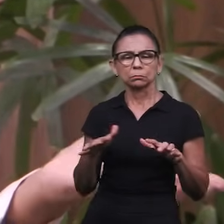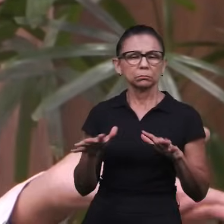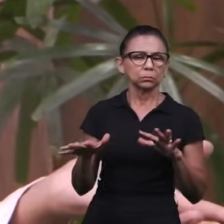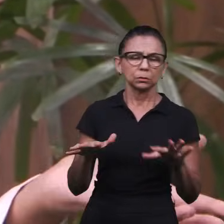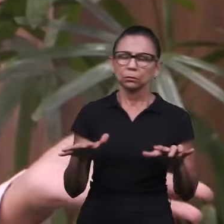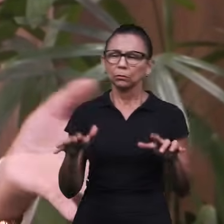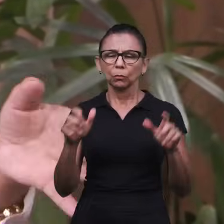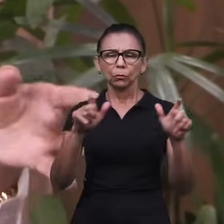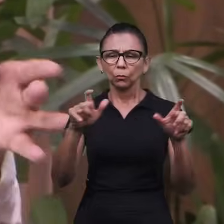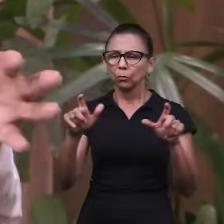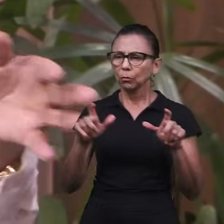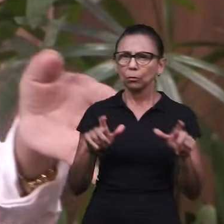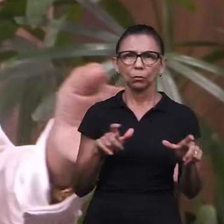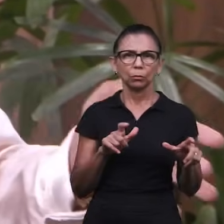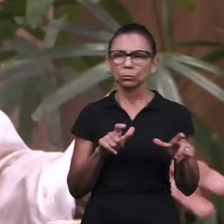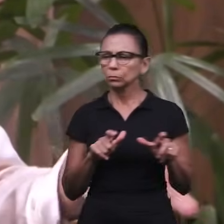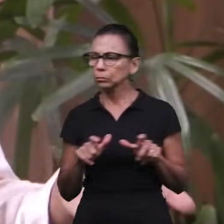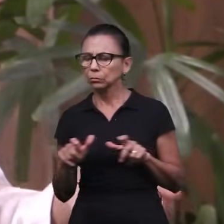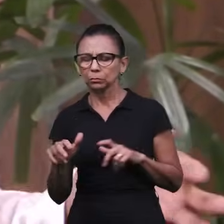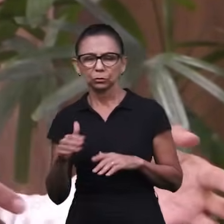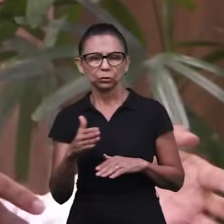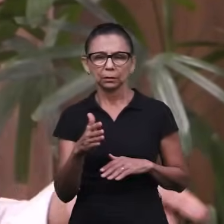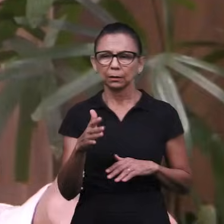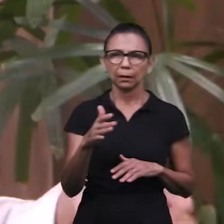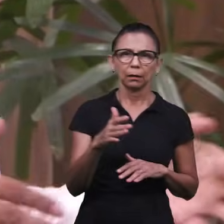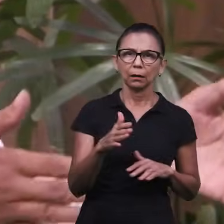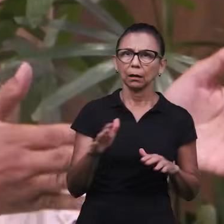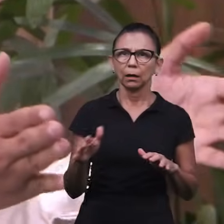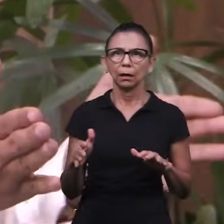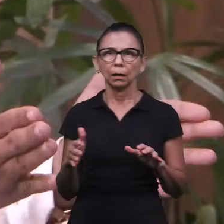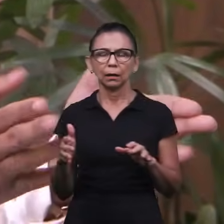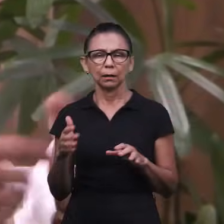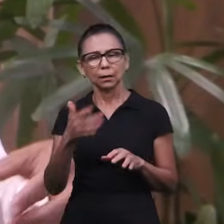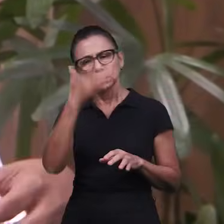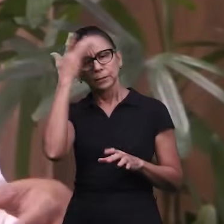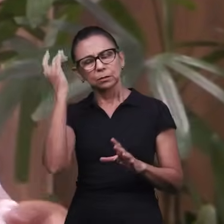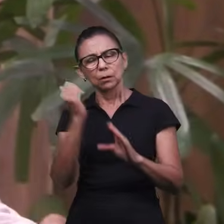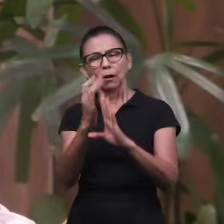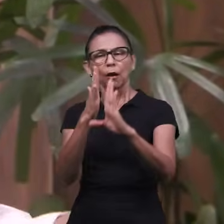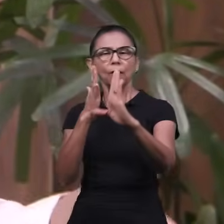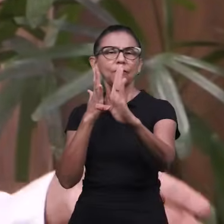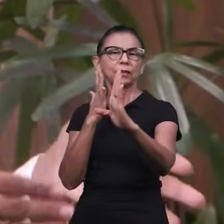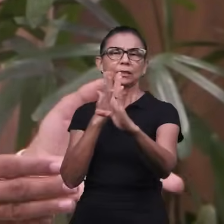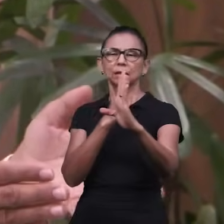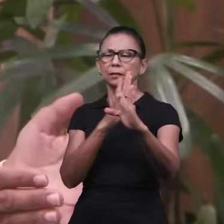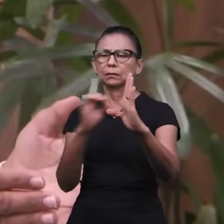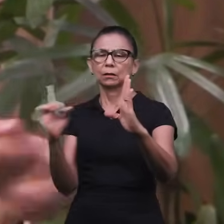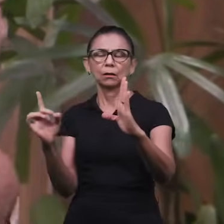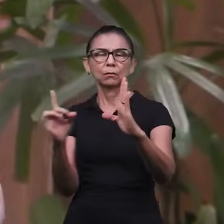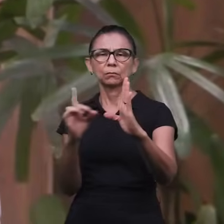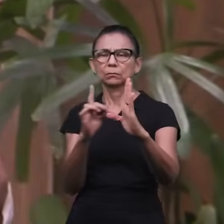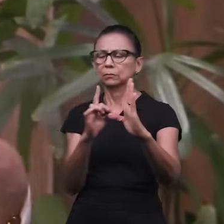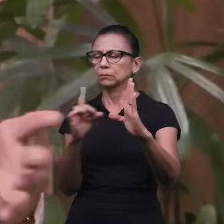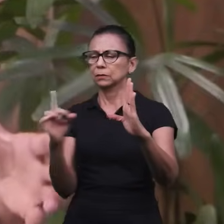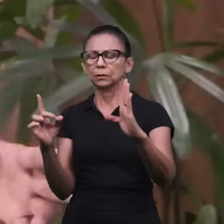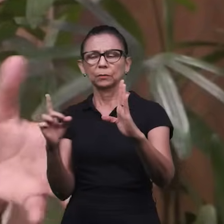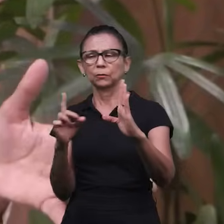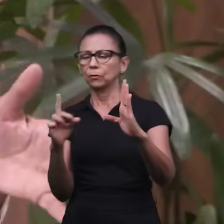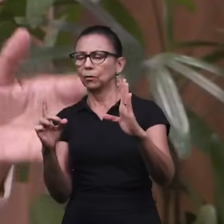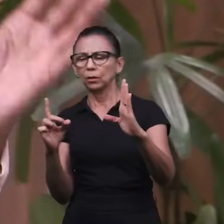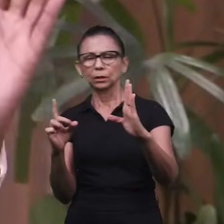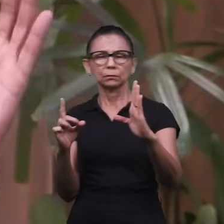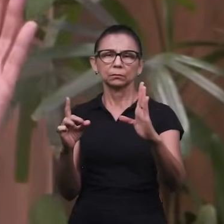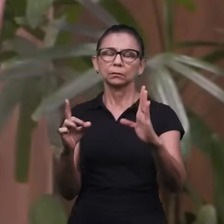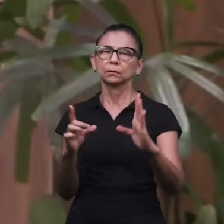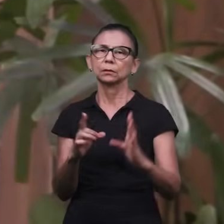no espaço. Então, todo mundo tem que ser orientado na fila, ele não consegue ficar na fila. Na igreja é muito